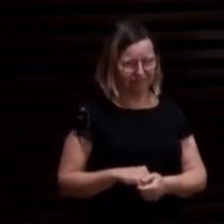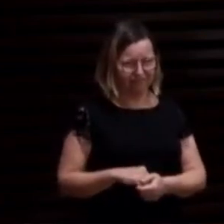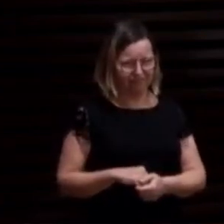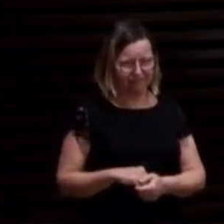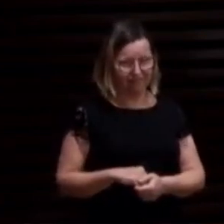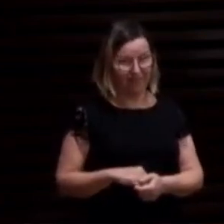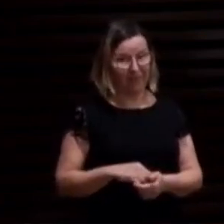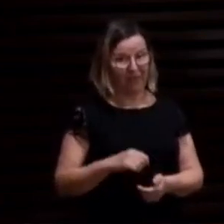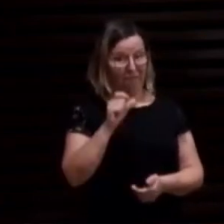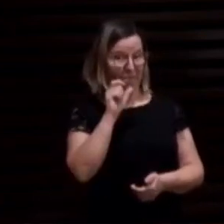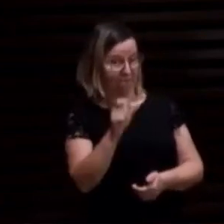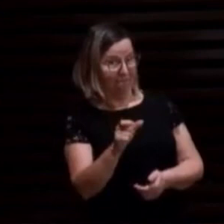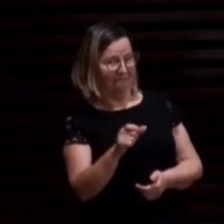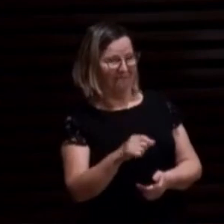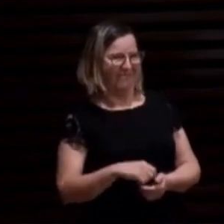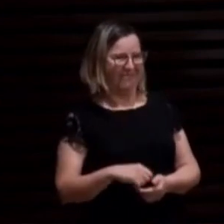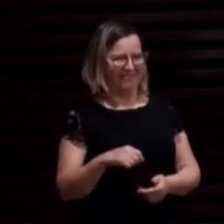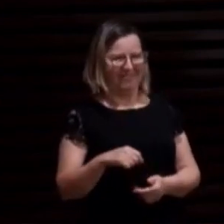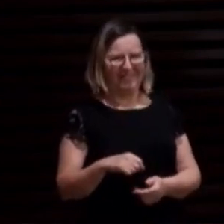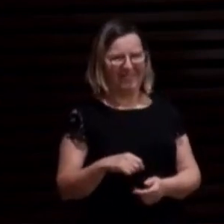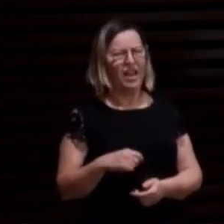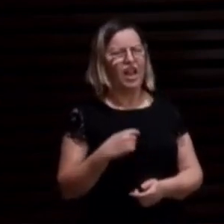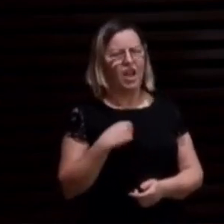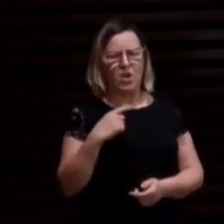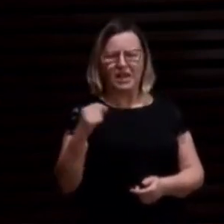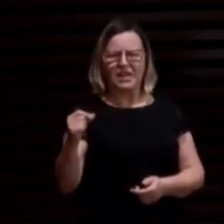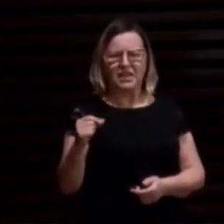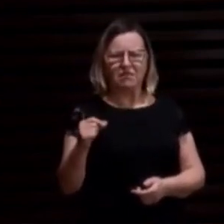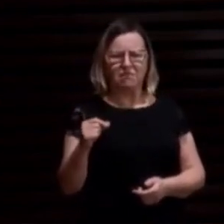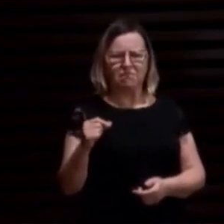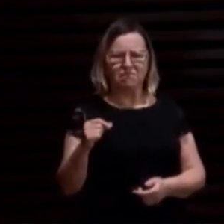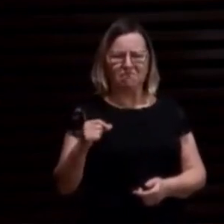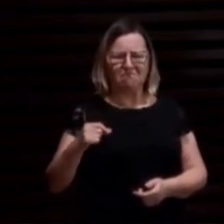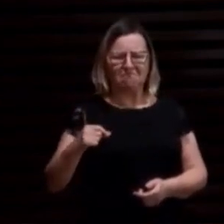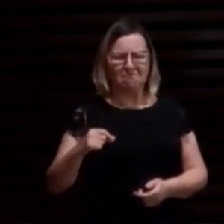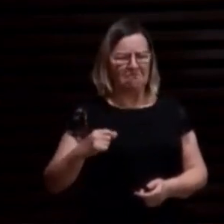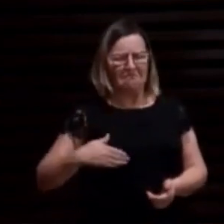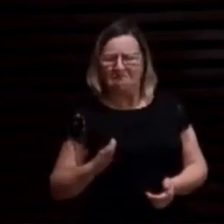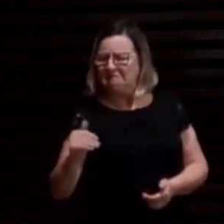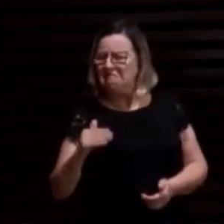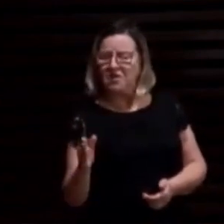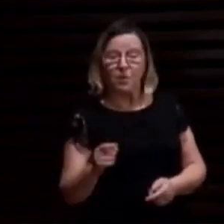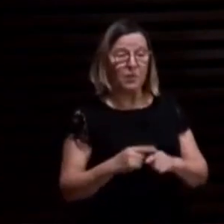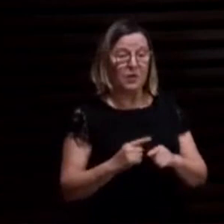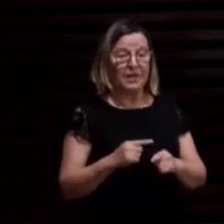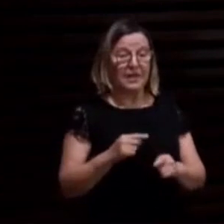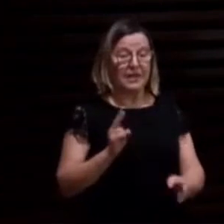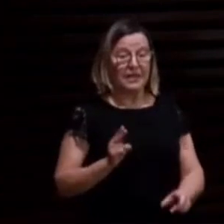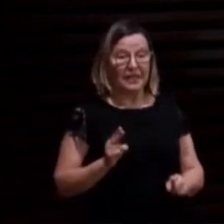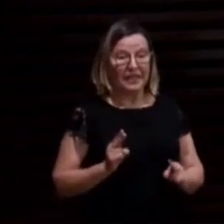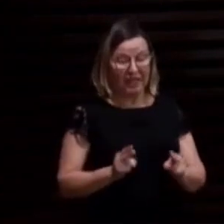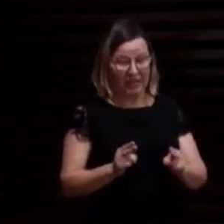É um palavrão. Eu estou saindo daqui sem rumo, porque eu sempre esperei que a minha